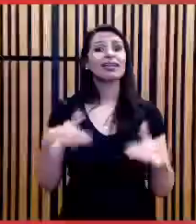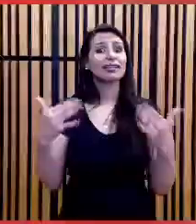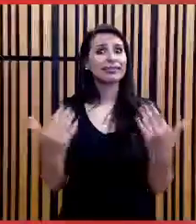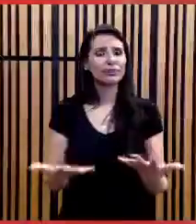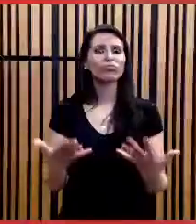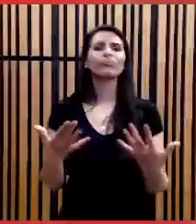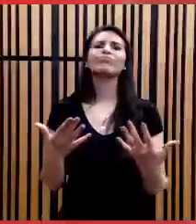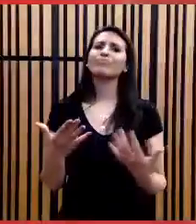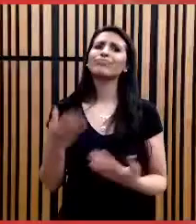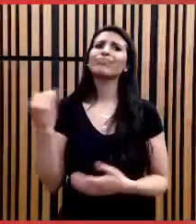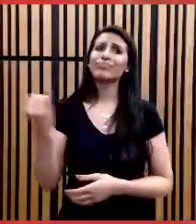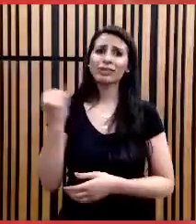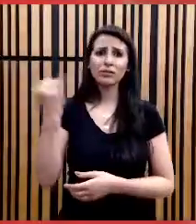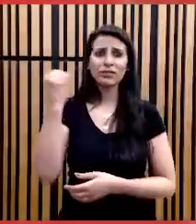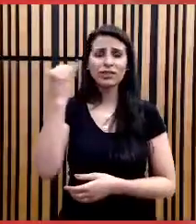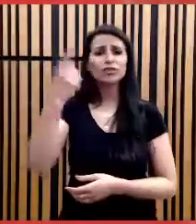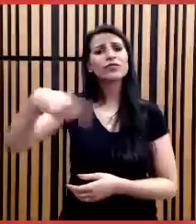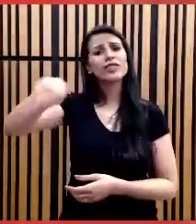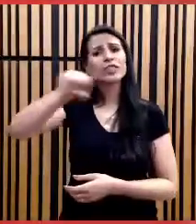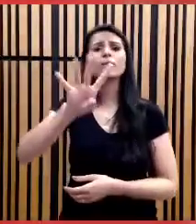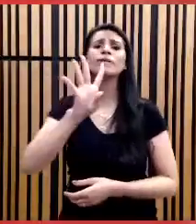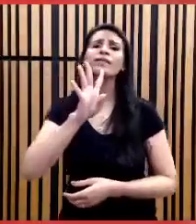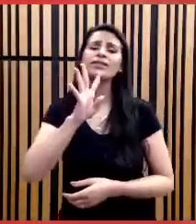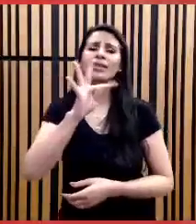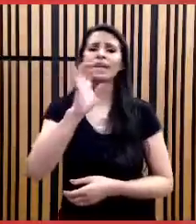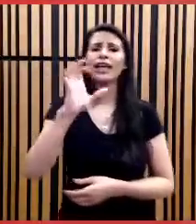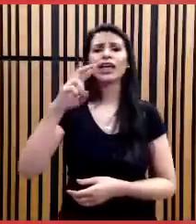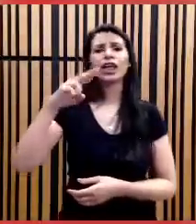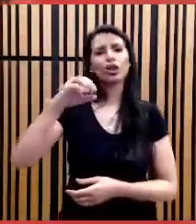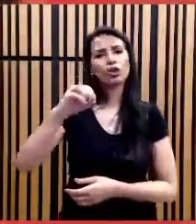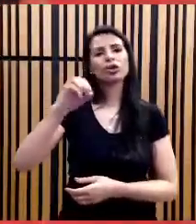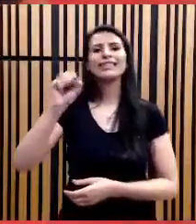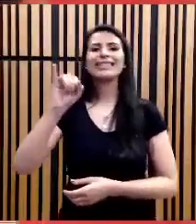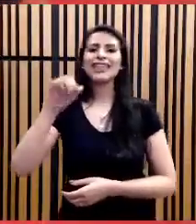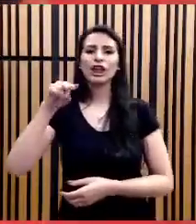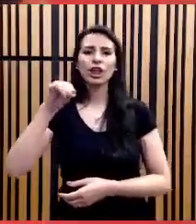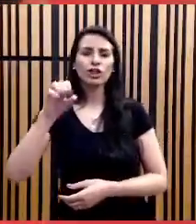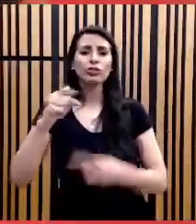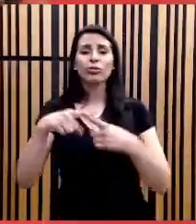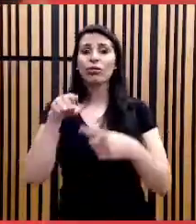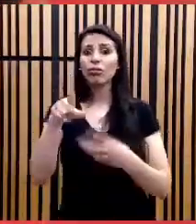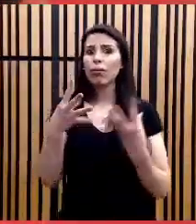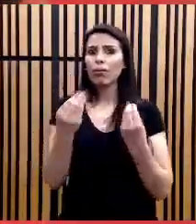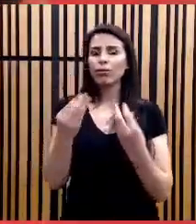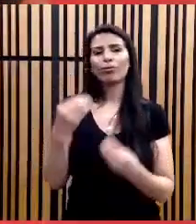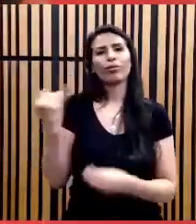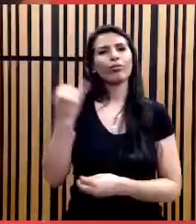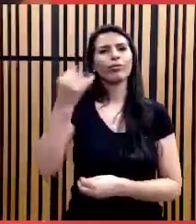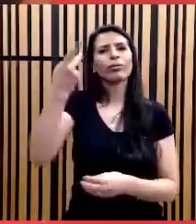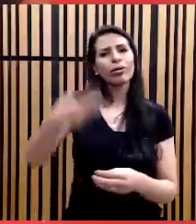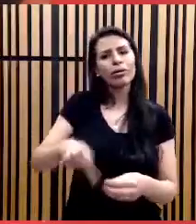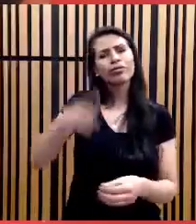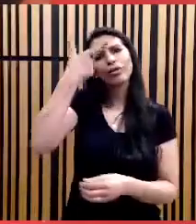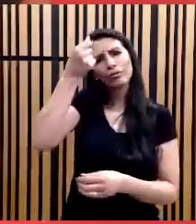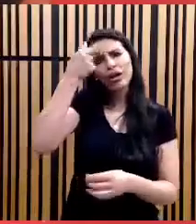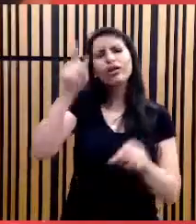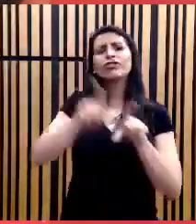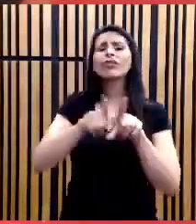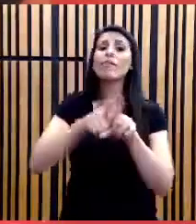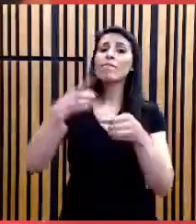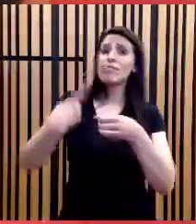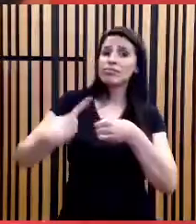essencial que as pessoas conheçam o Tecnocinos. É essencial porque ele é muito importante não somente para a universidade, mas também para o